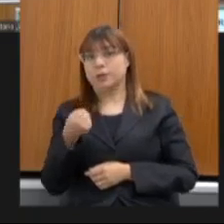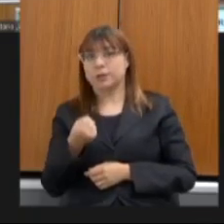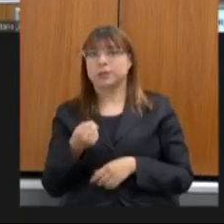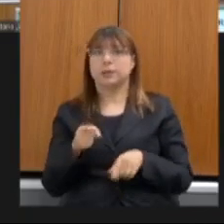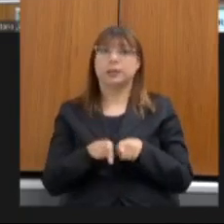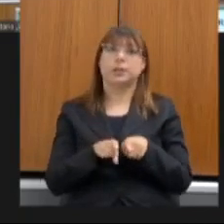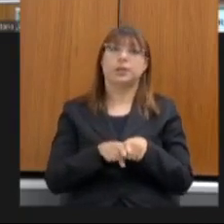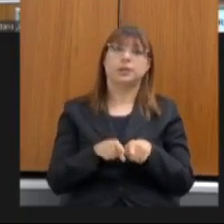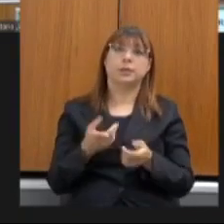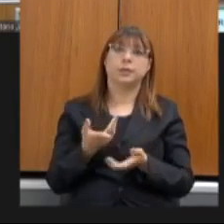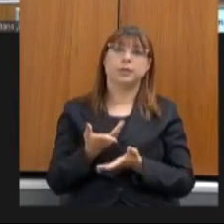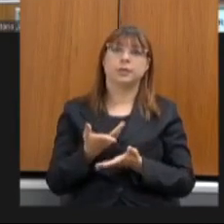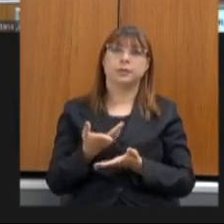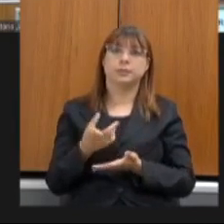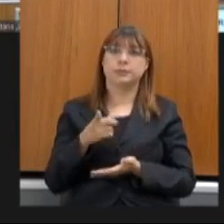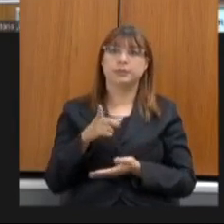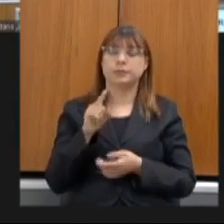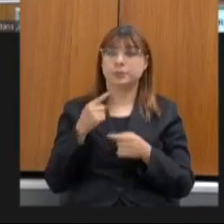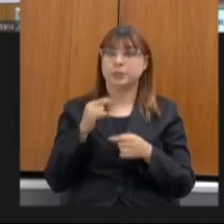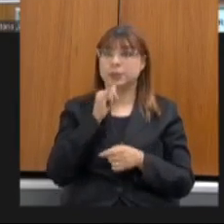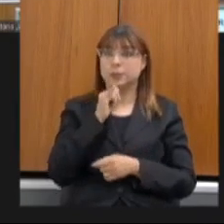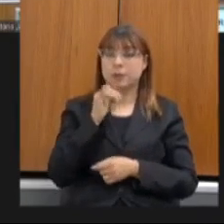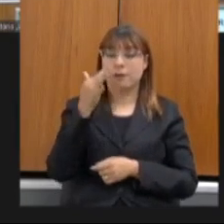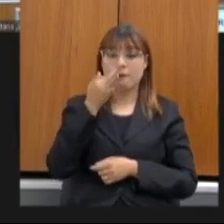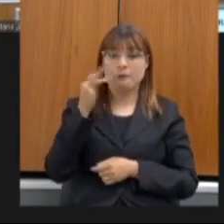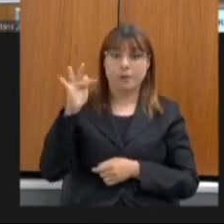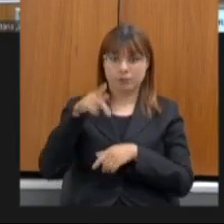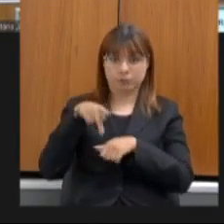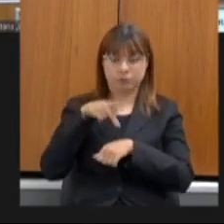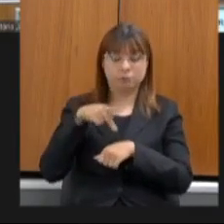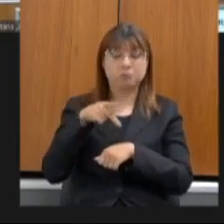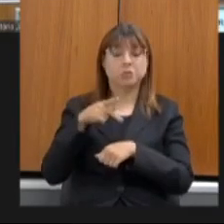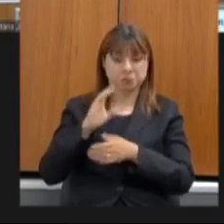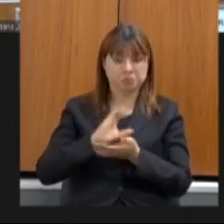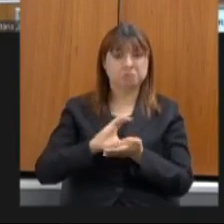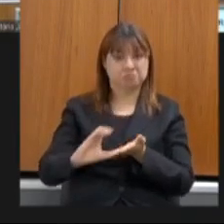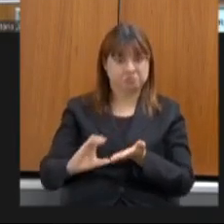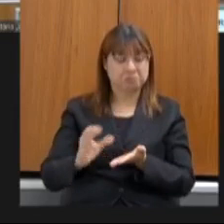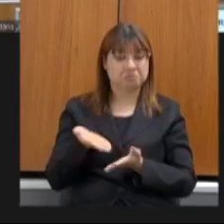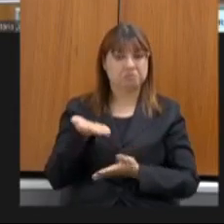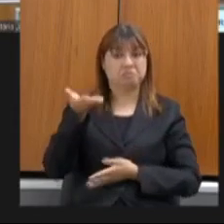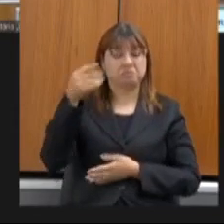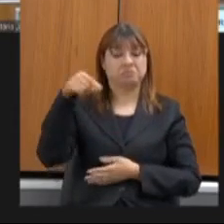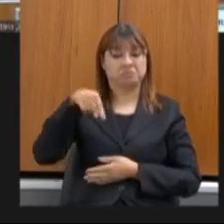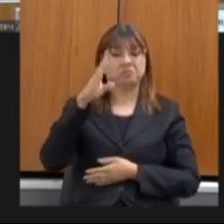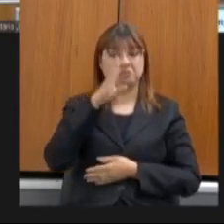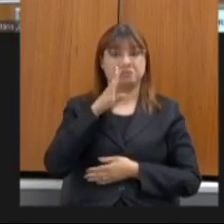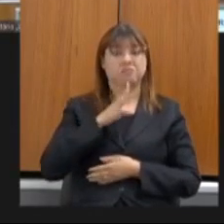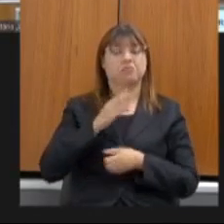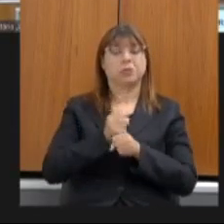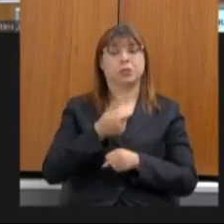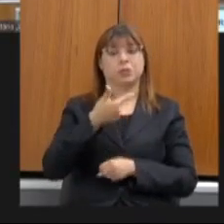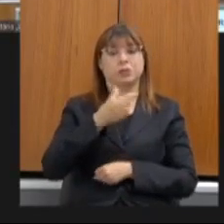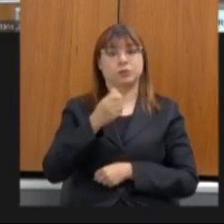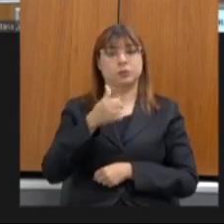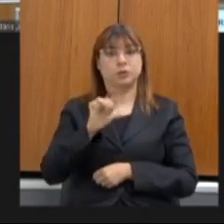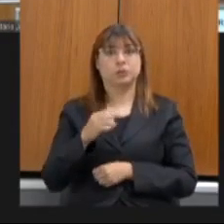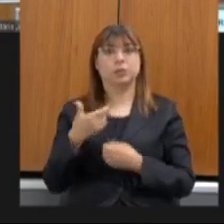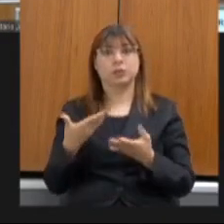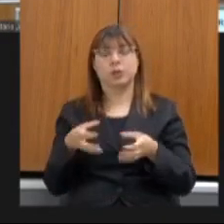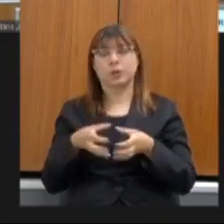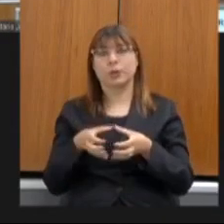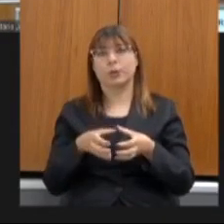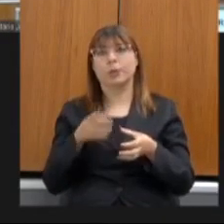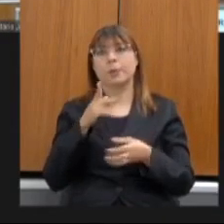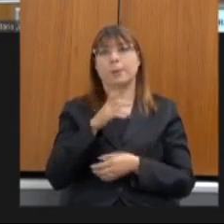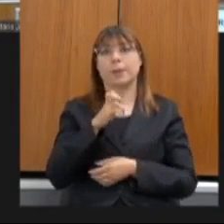lactalis né o a França foi um dos grandes investidores no Brasil em 2019 então tanto grupo Petrópolis